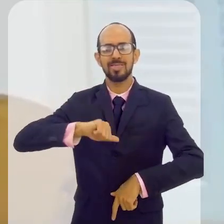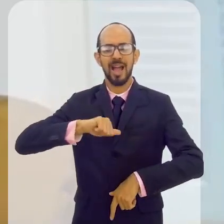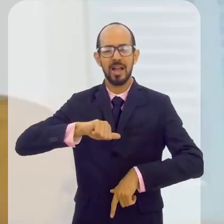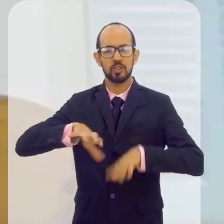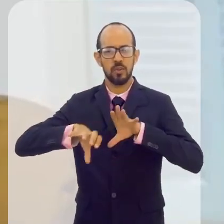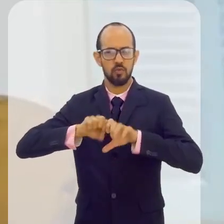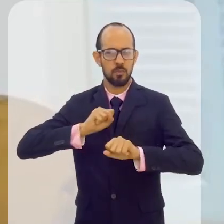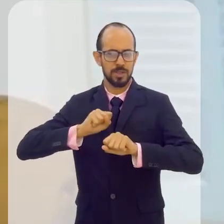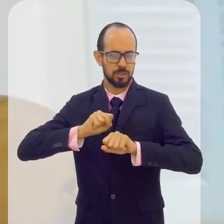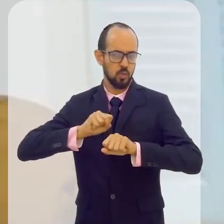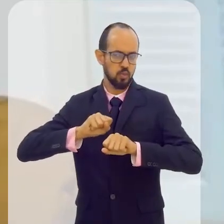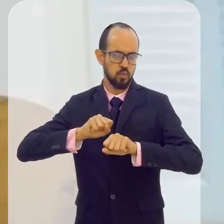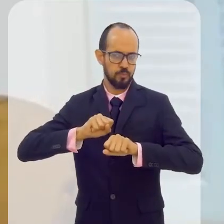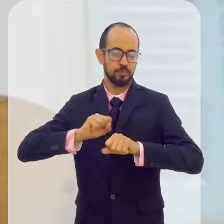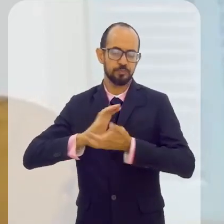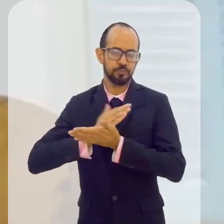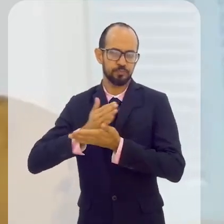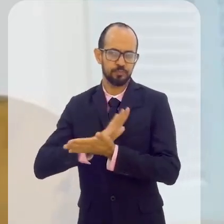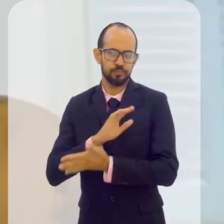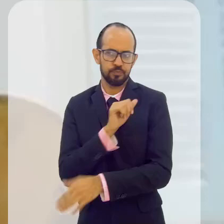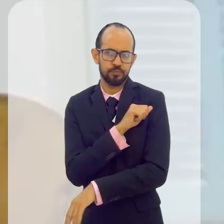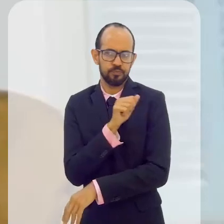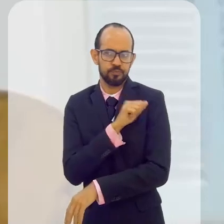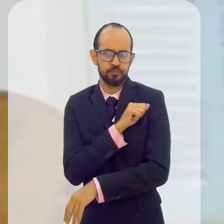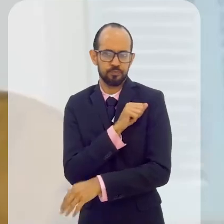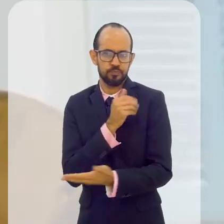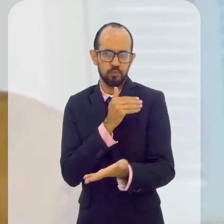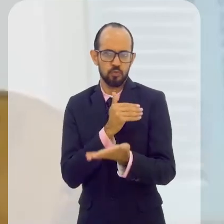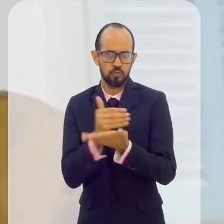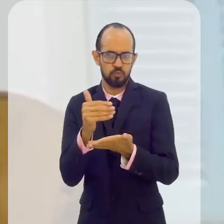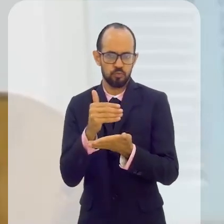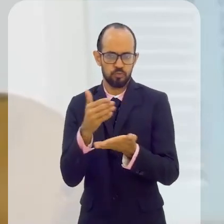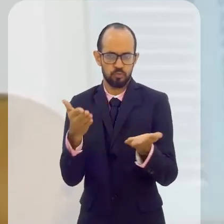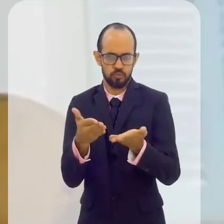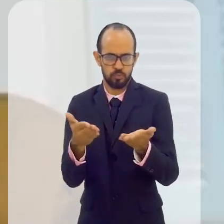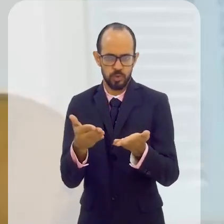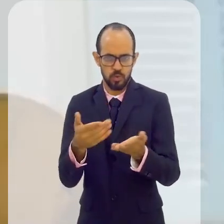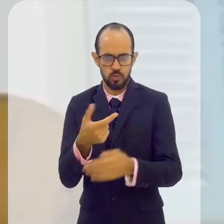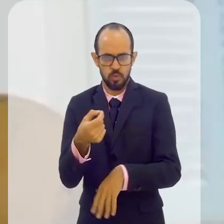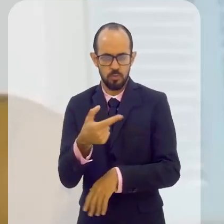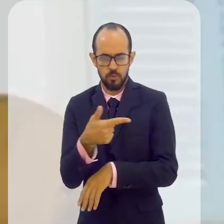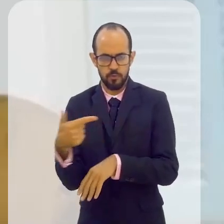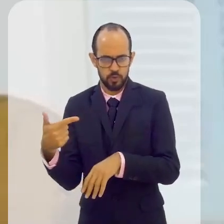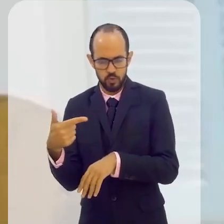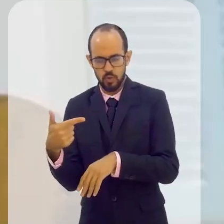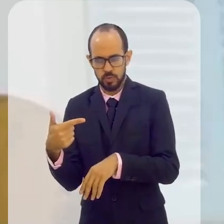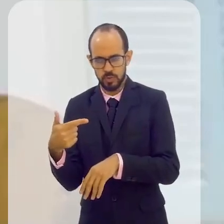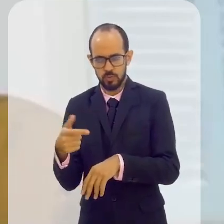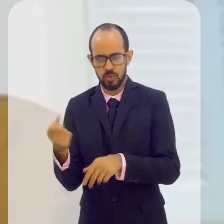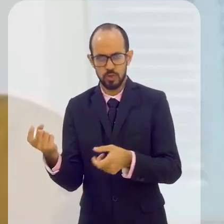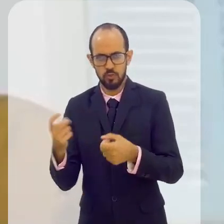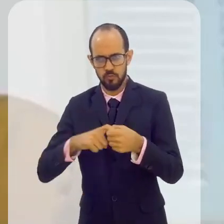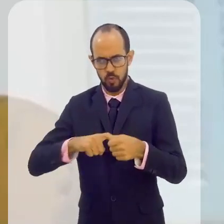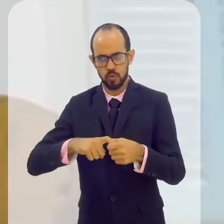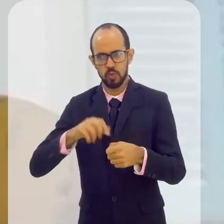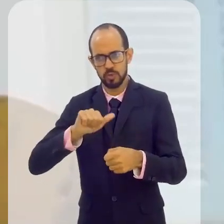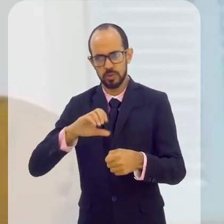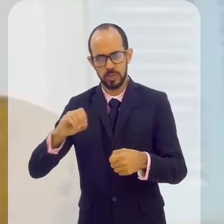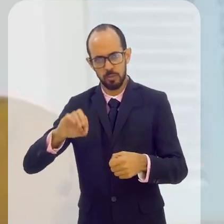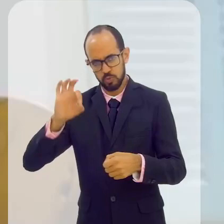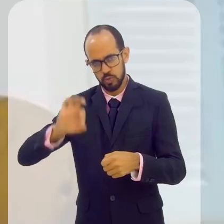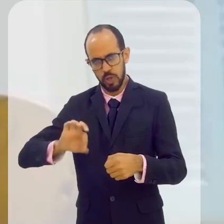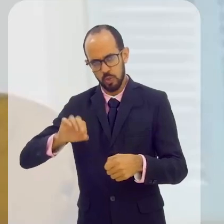formação, né? Então, a gente teve estudantes, por exemplo, no início desse ano, né, quando a gente voltou às atividades